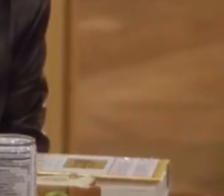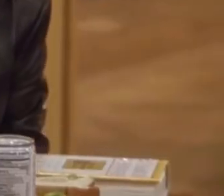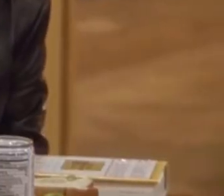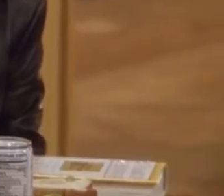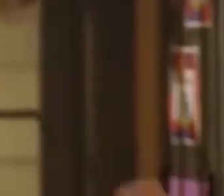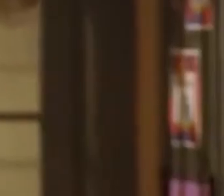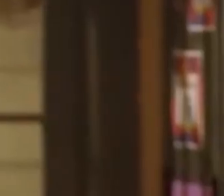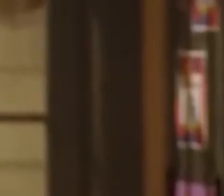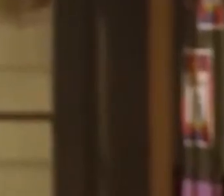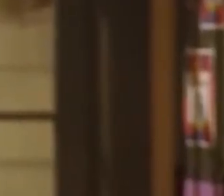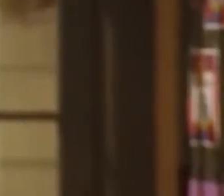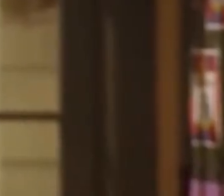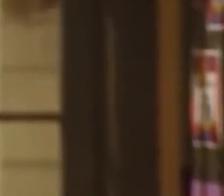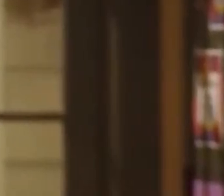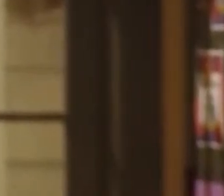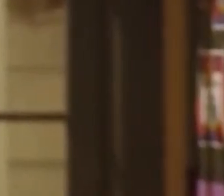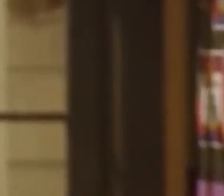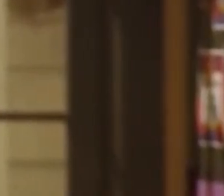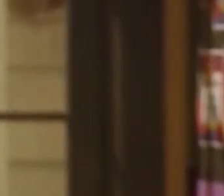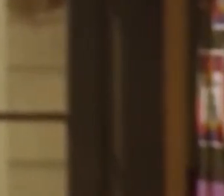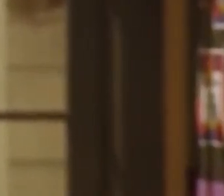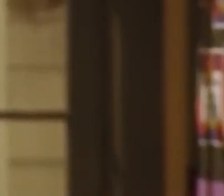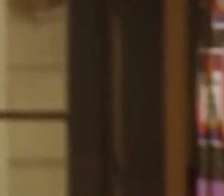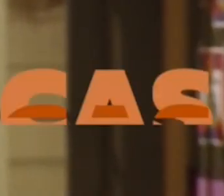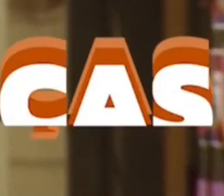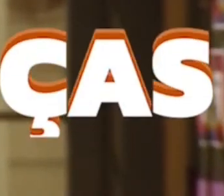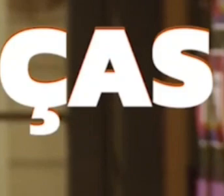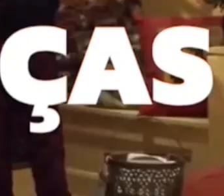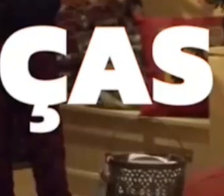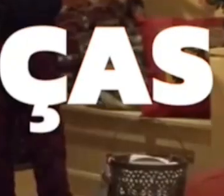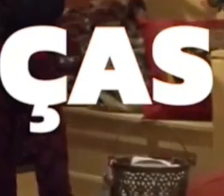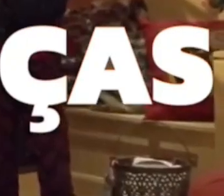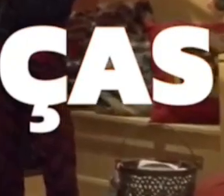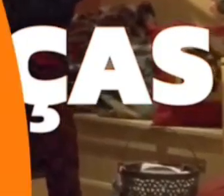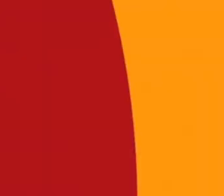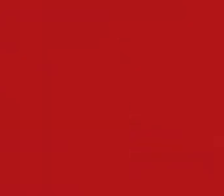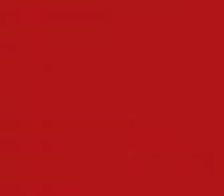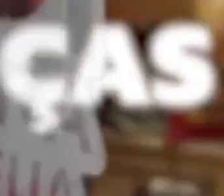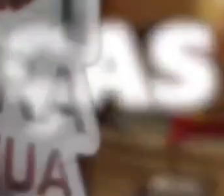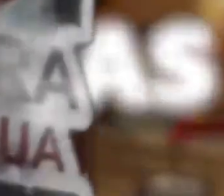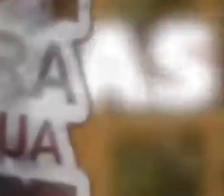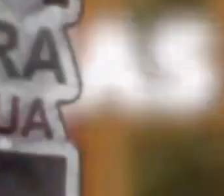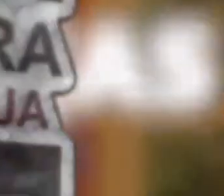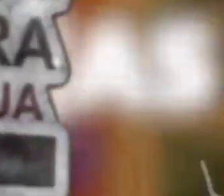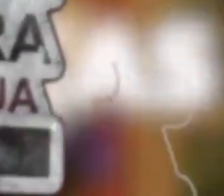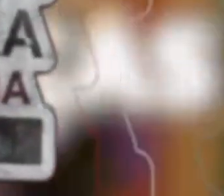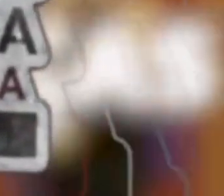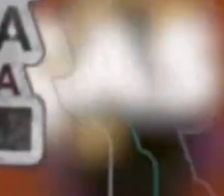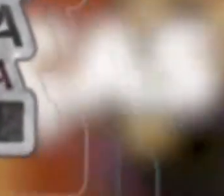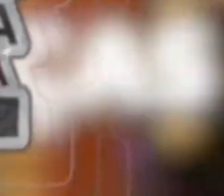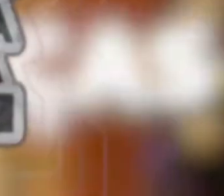Meu amor, peraí, tem um cabelo no meu olho. Eu, a Patroa e as Crianças.